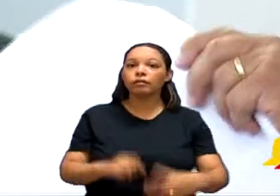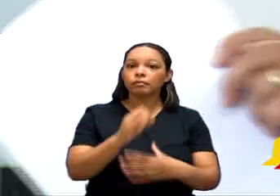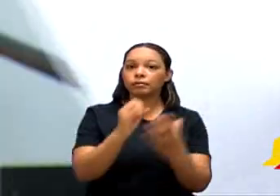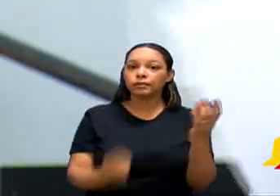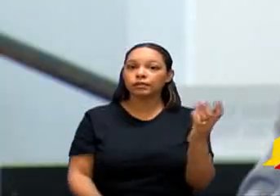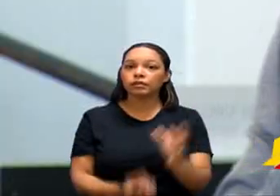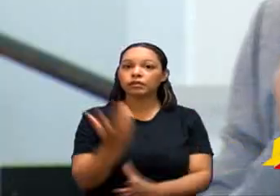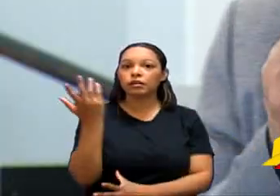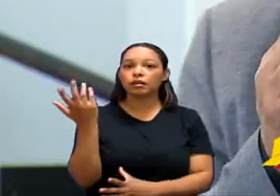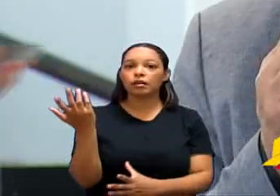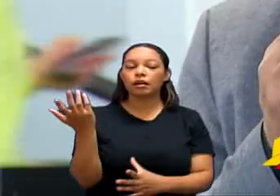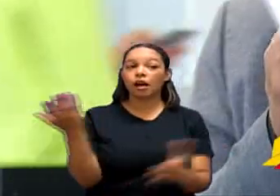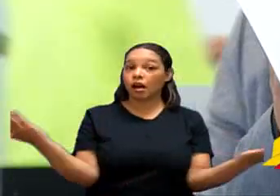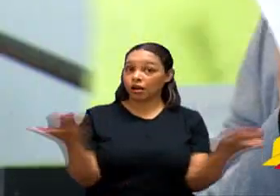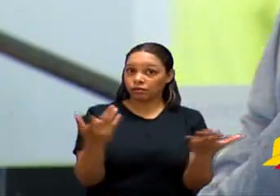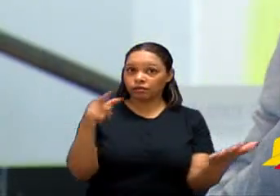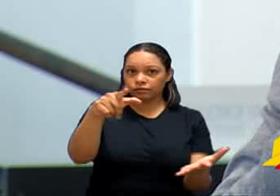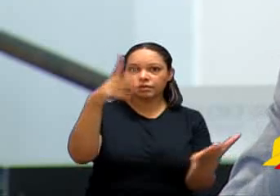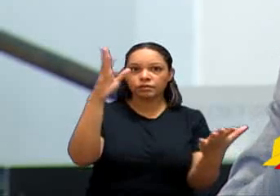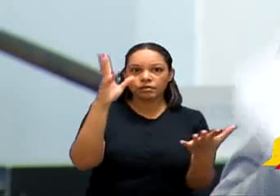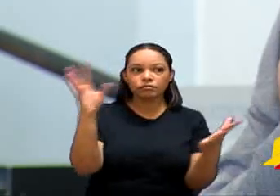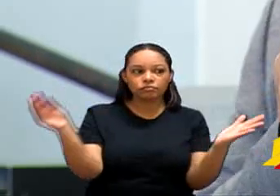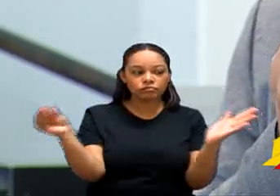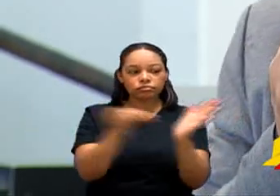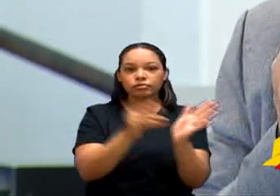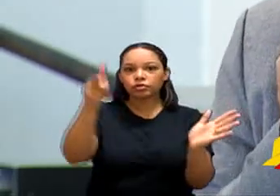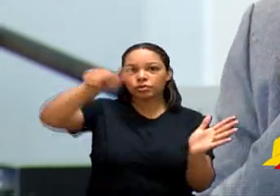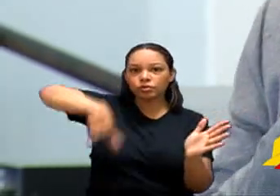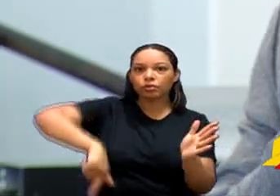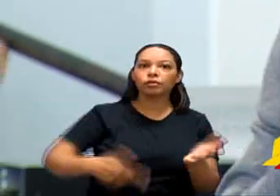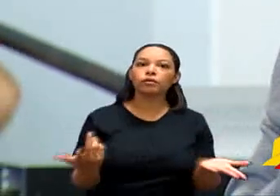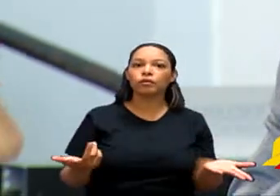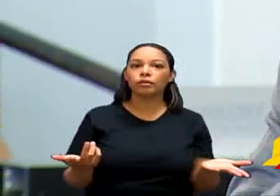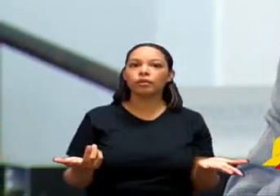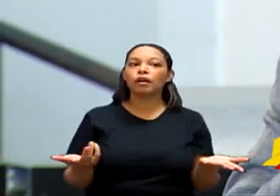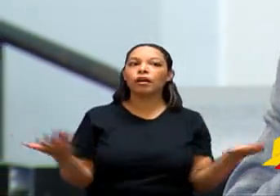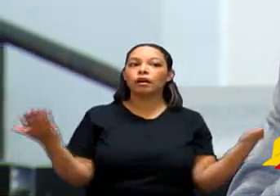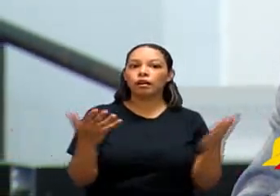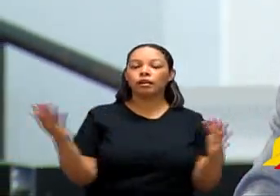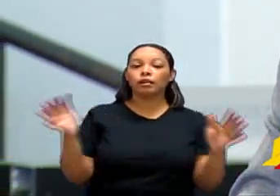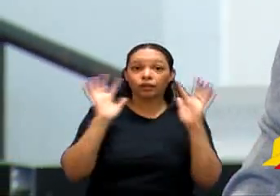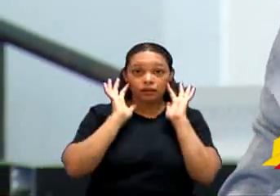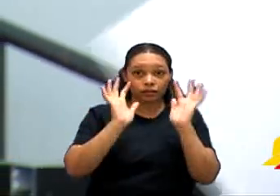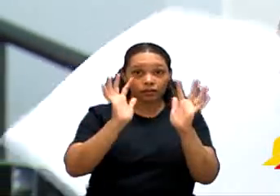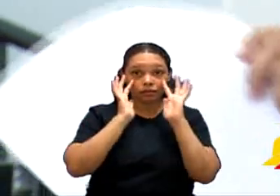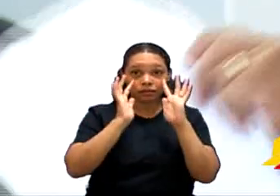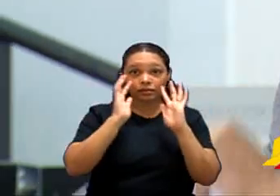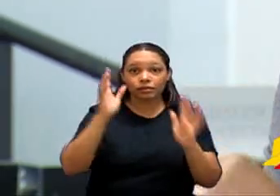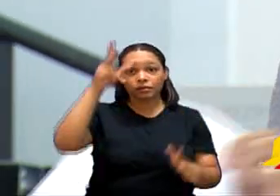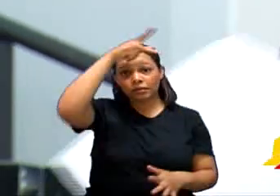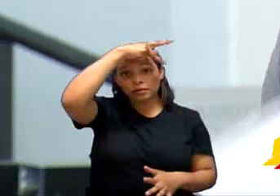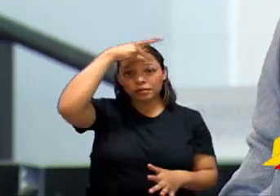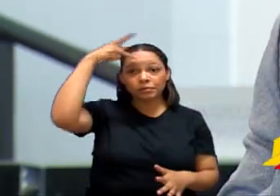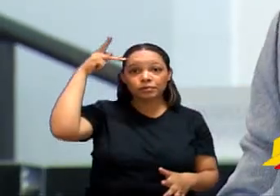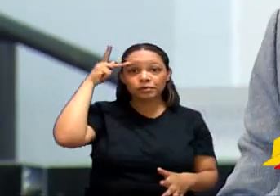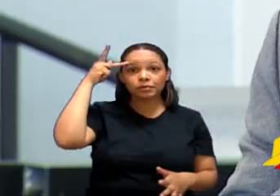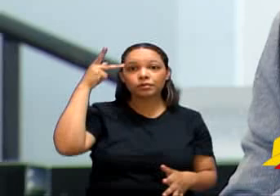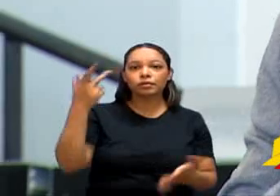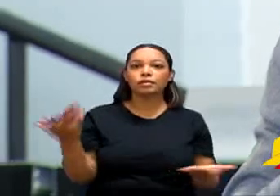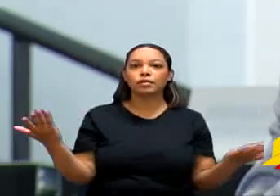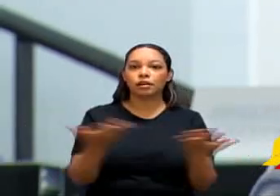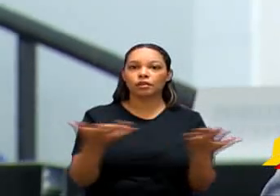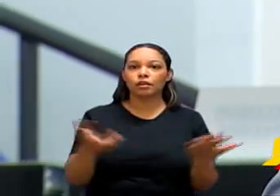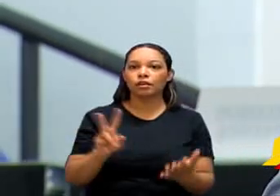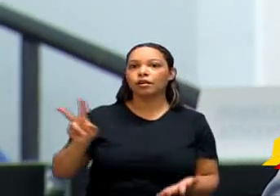que veio do Executivo para cá, a gente dá um alerta para a população aí que realmente o prefeito Rodrigo Manga, que está na gestão